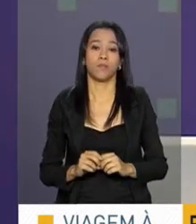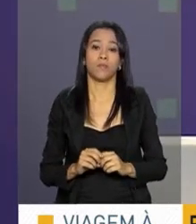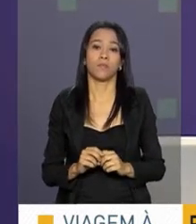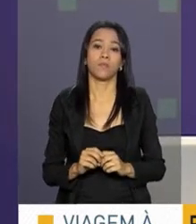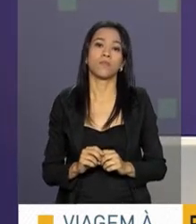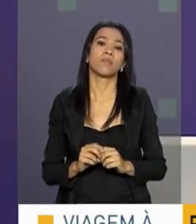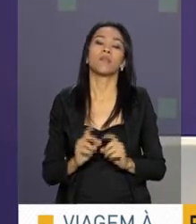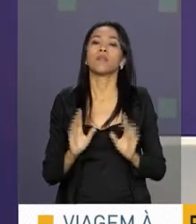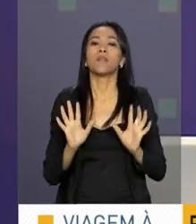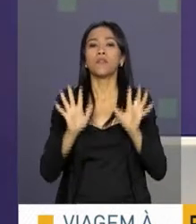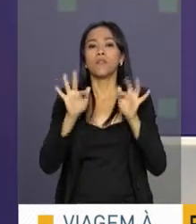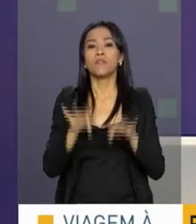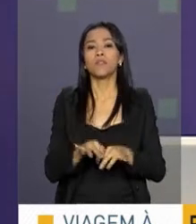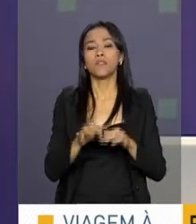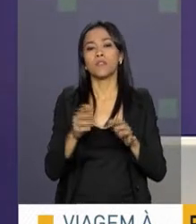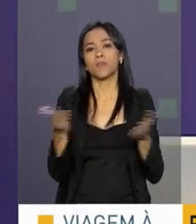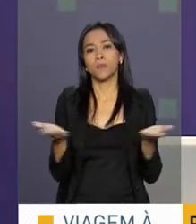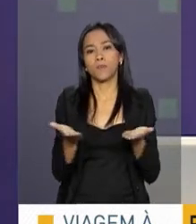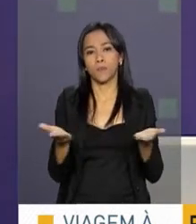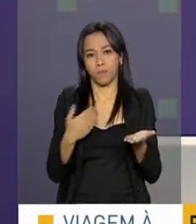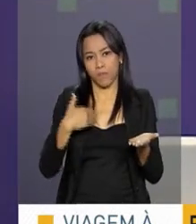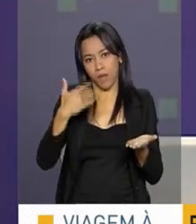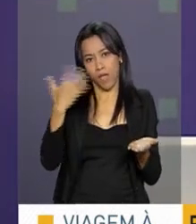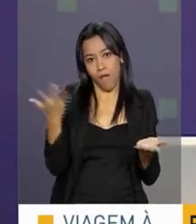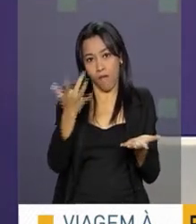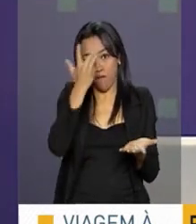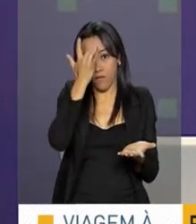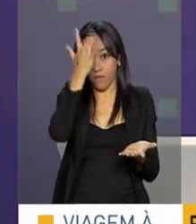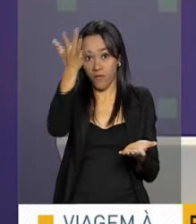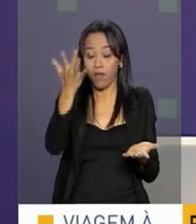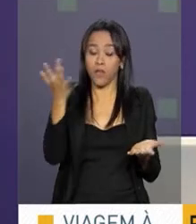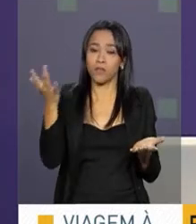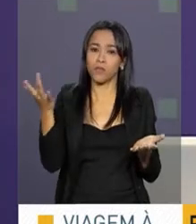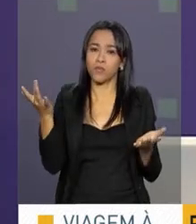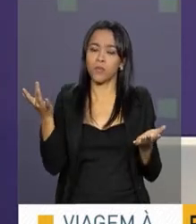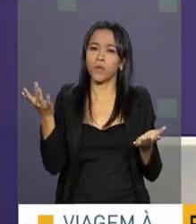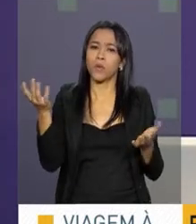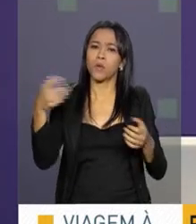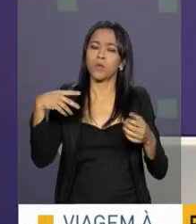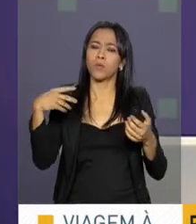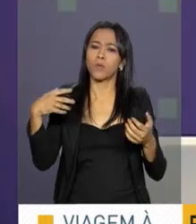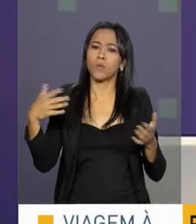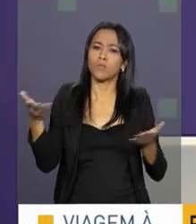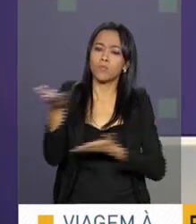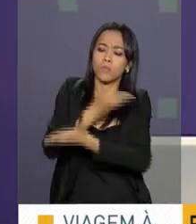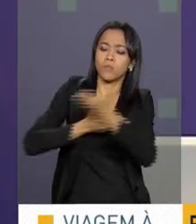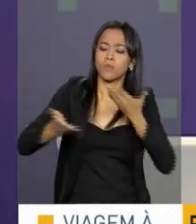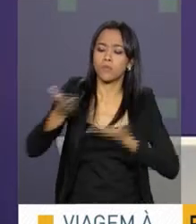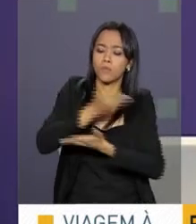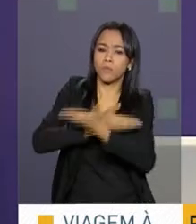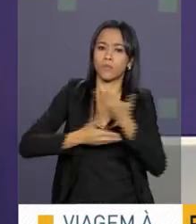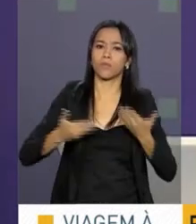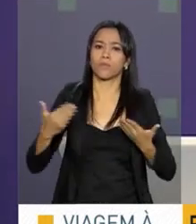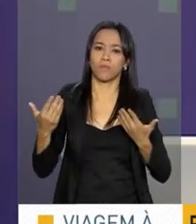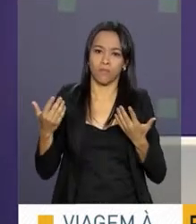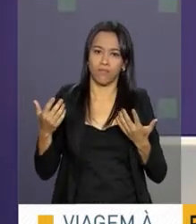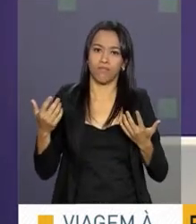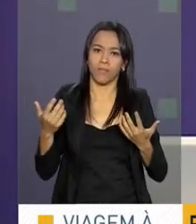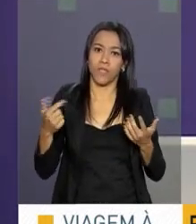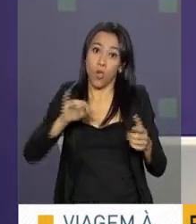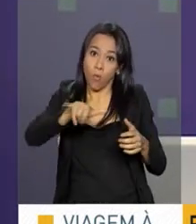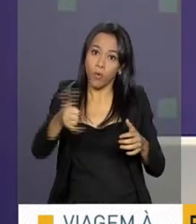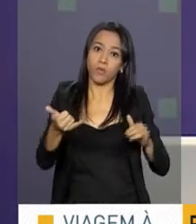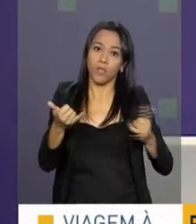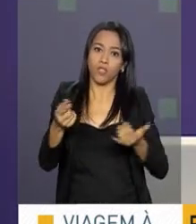E, finalmente, para facilitar a ação conjunta dos nossos países e dinamizar as oportunidades de